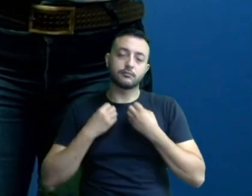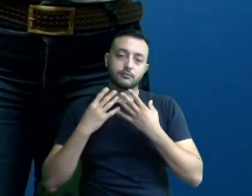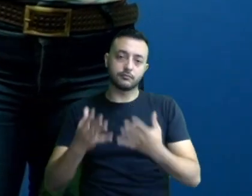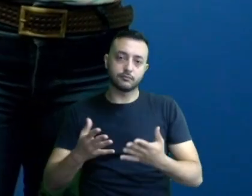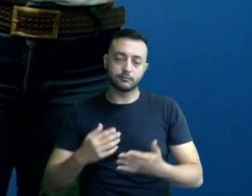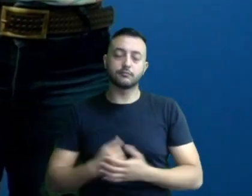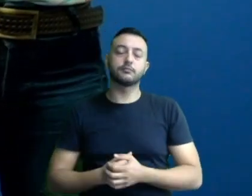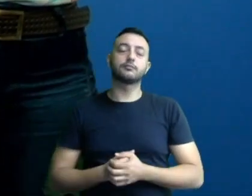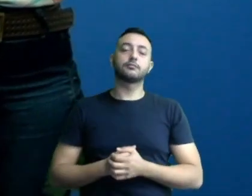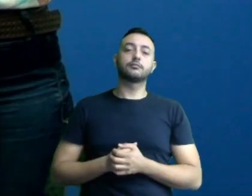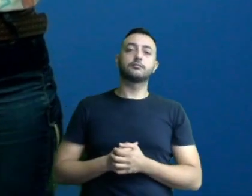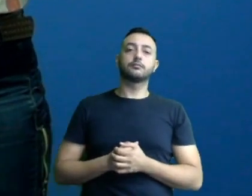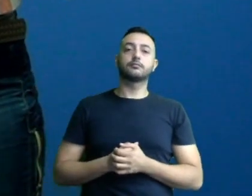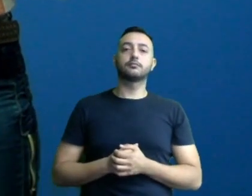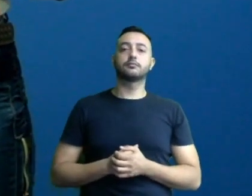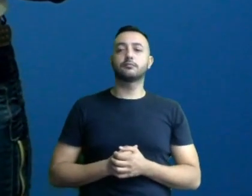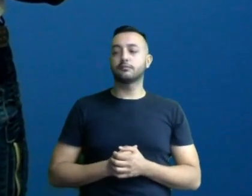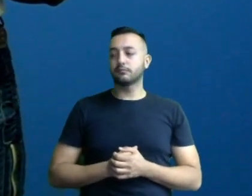descritivo.